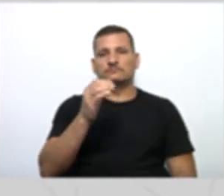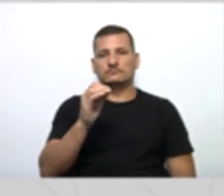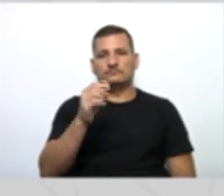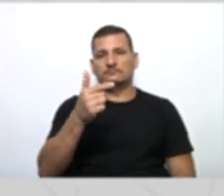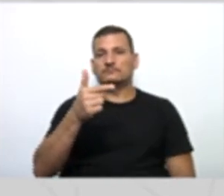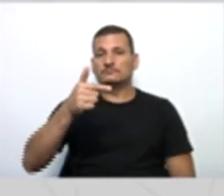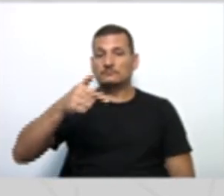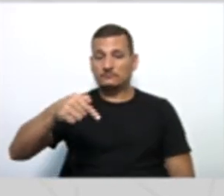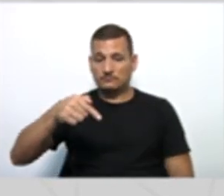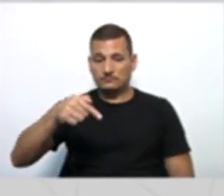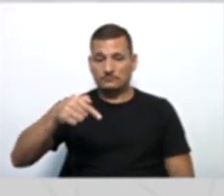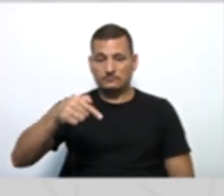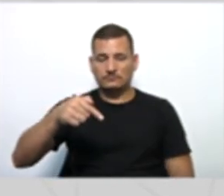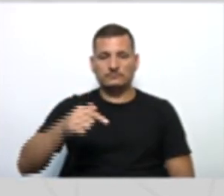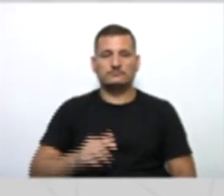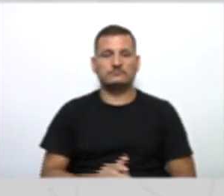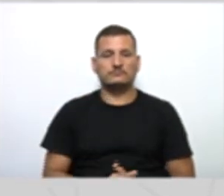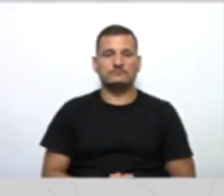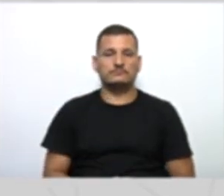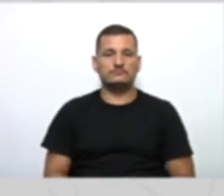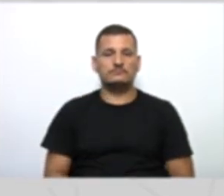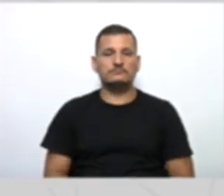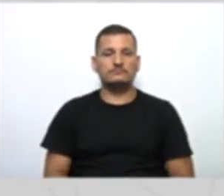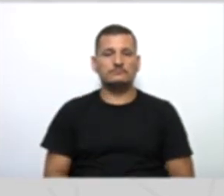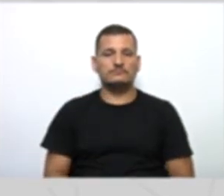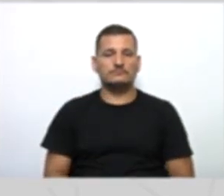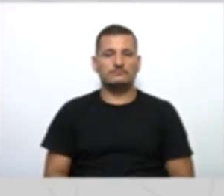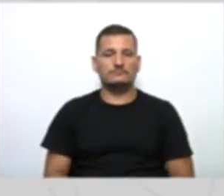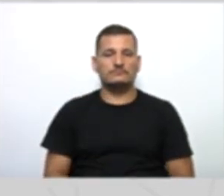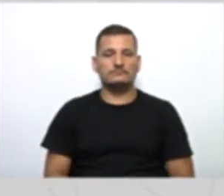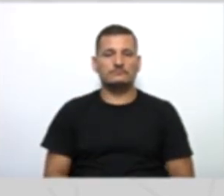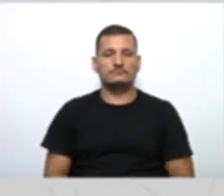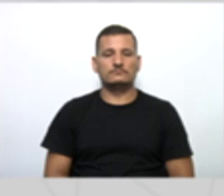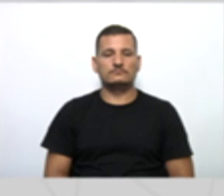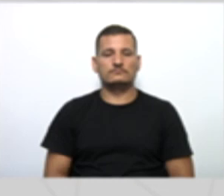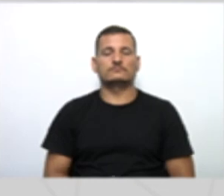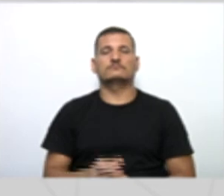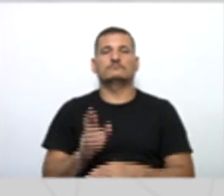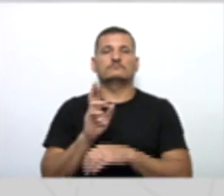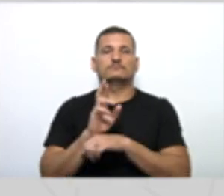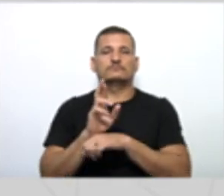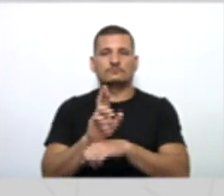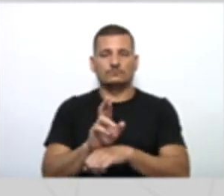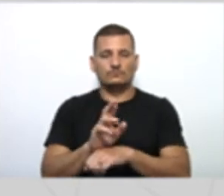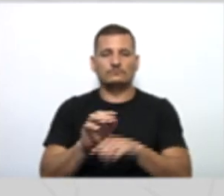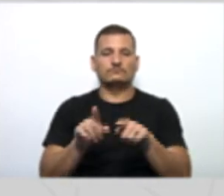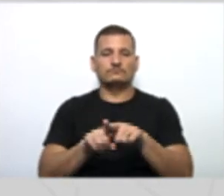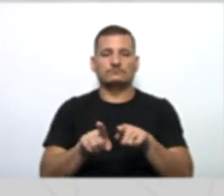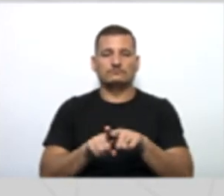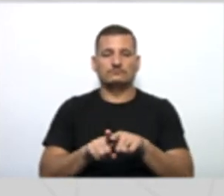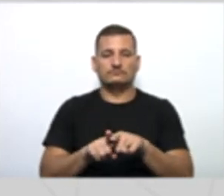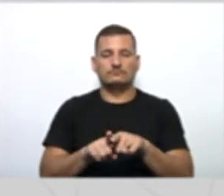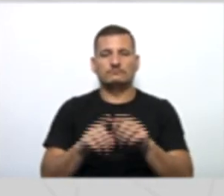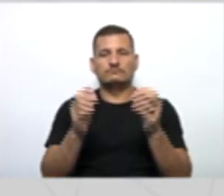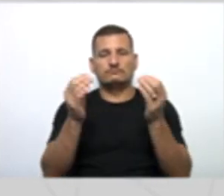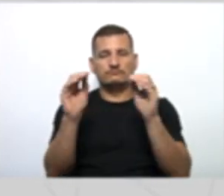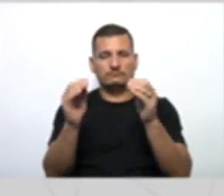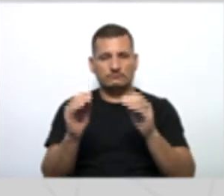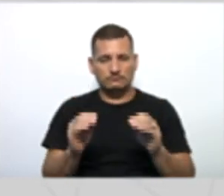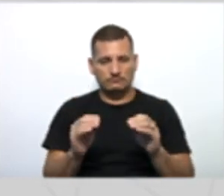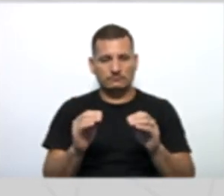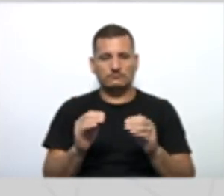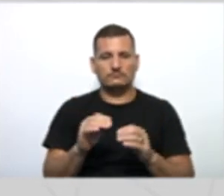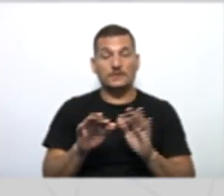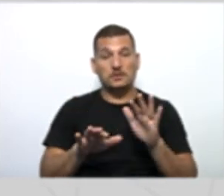sempre importante saber que existem essas normas. Temos os recursos, como nós vimos, eu vou descrever, geralmente em forma